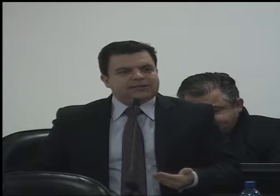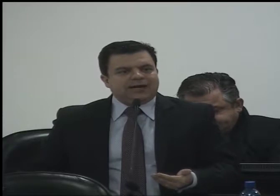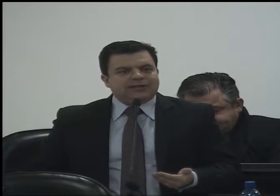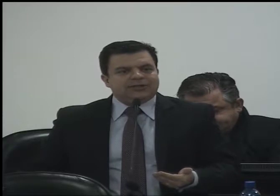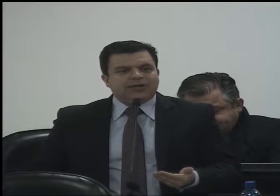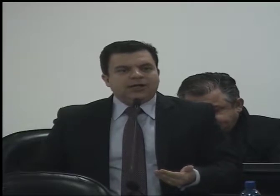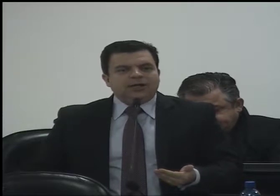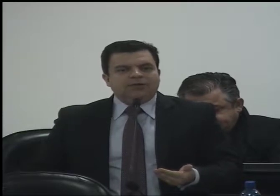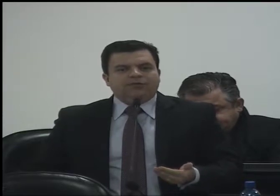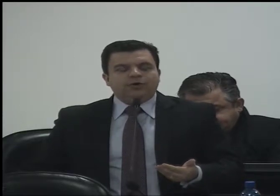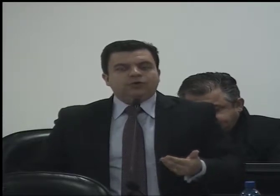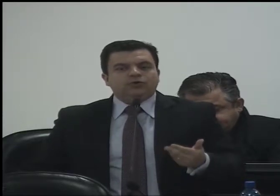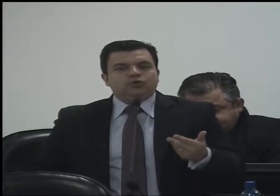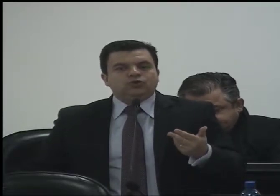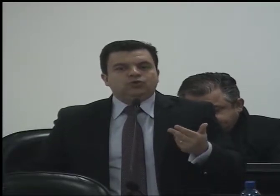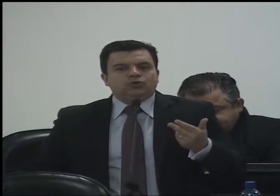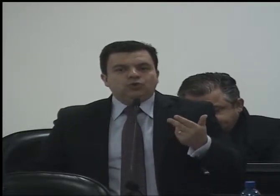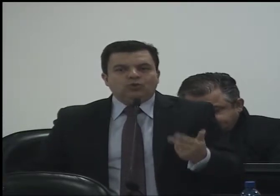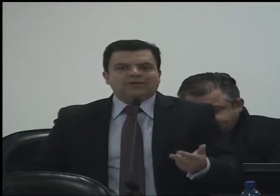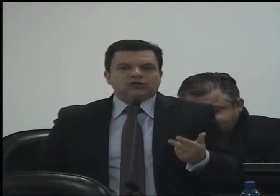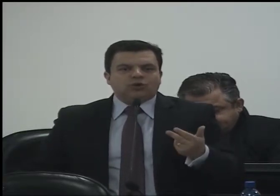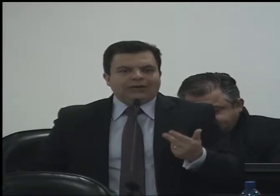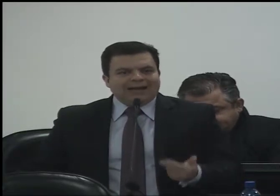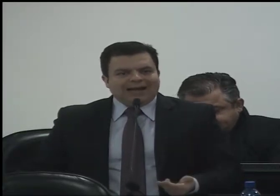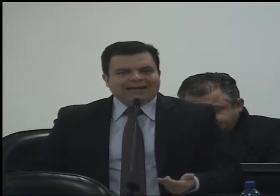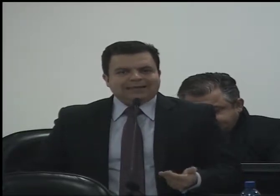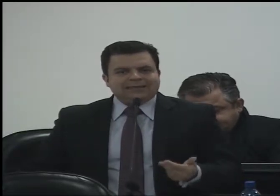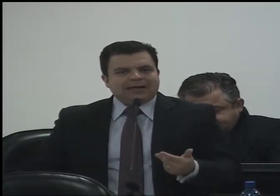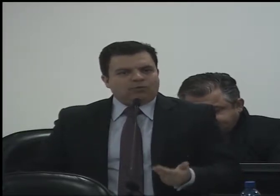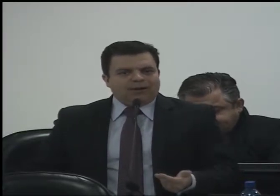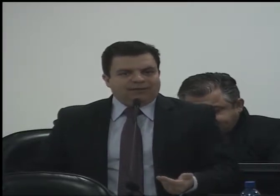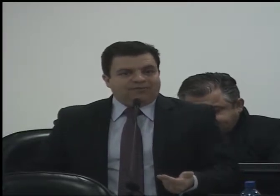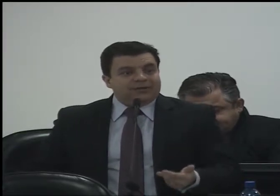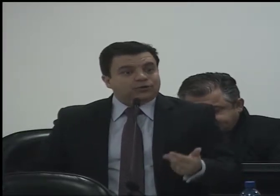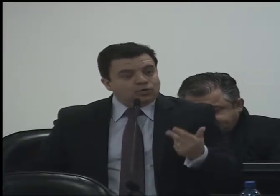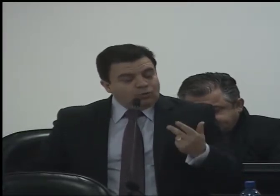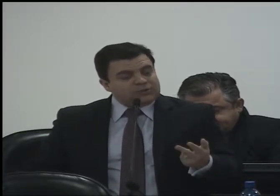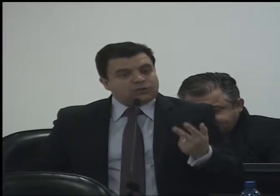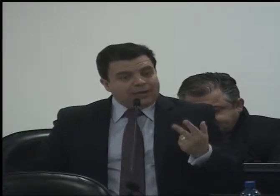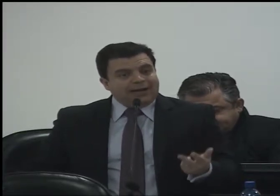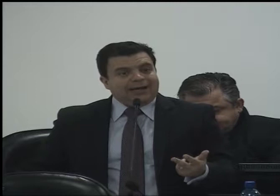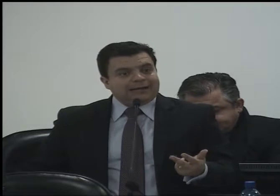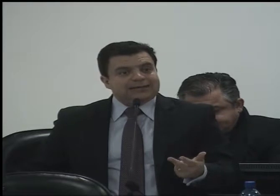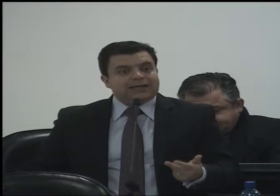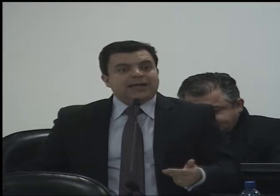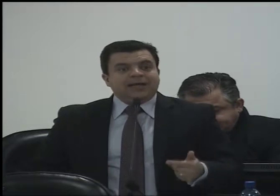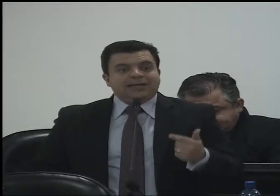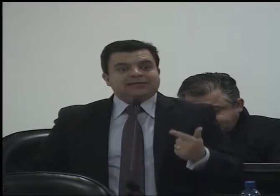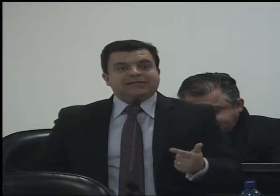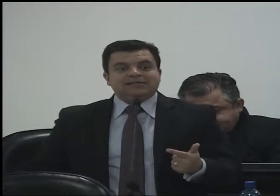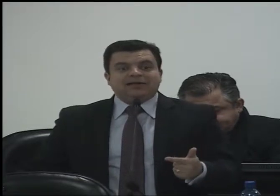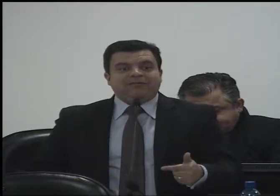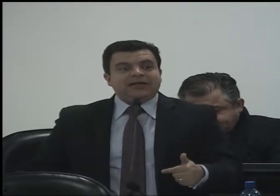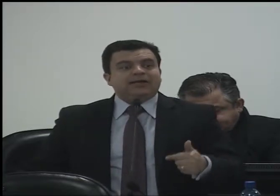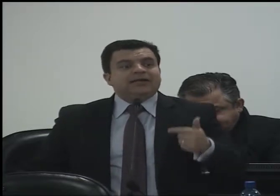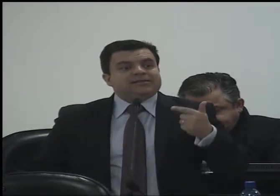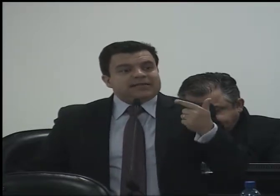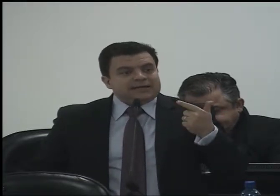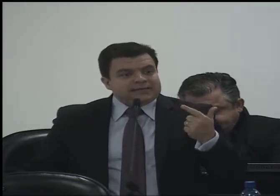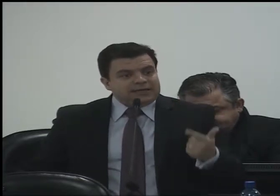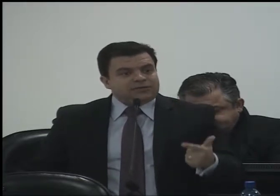nossa cidade que foi duas toneladas na quarta feira duas toneladas e na sexta